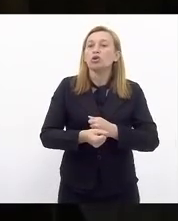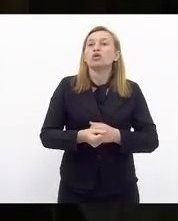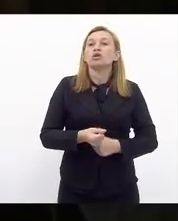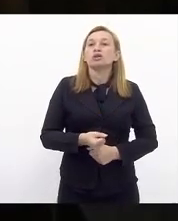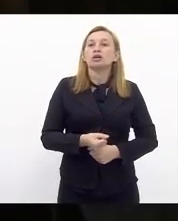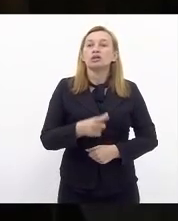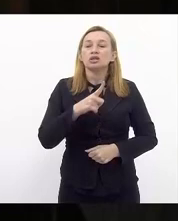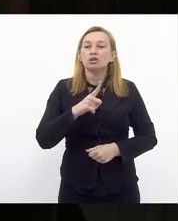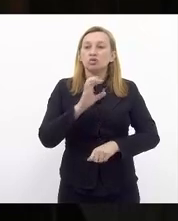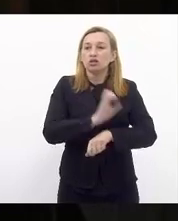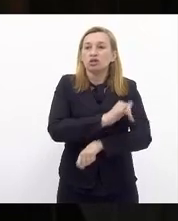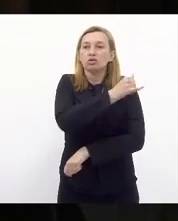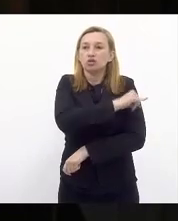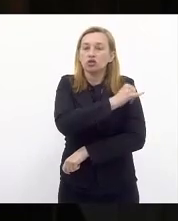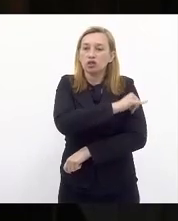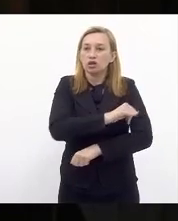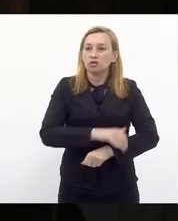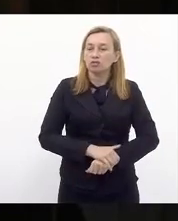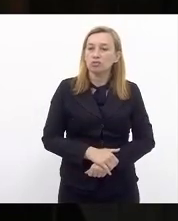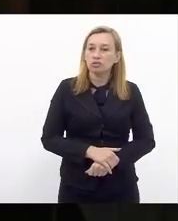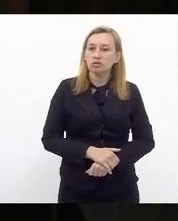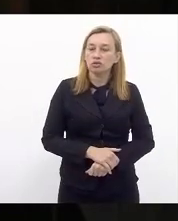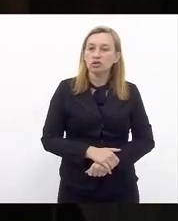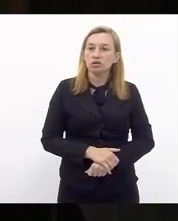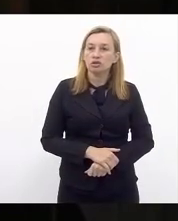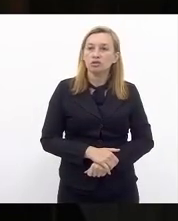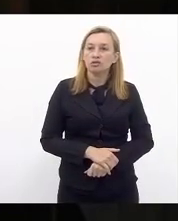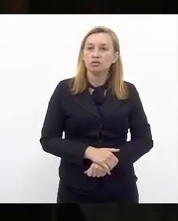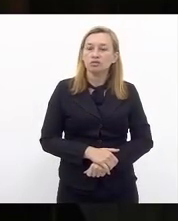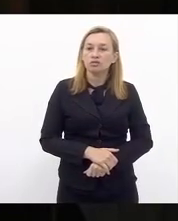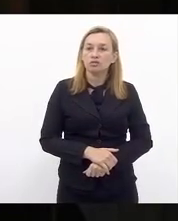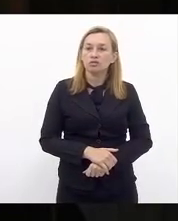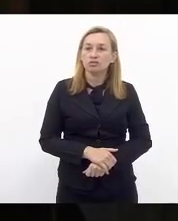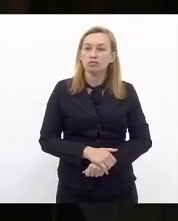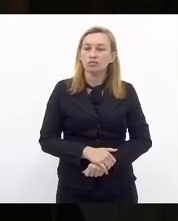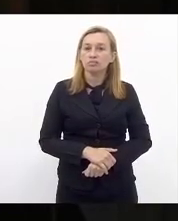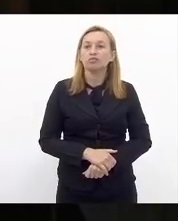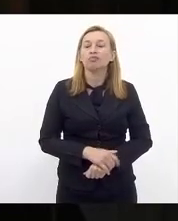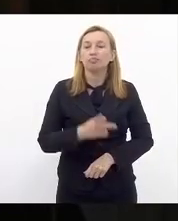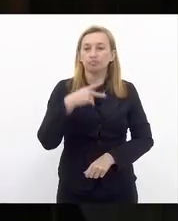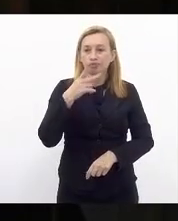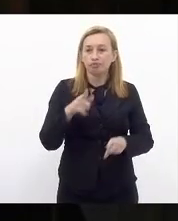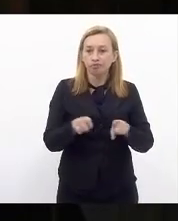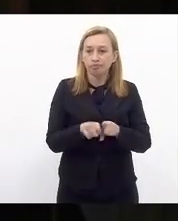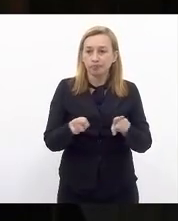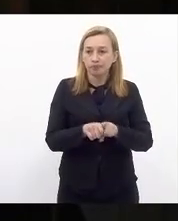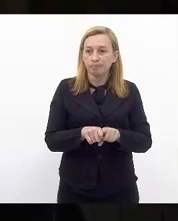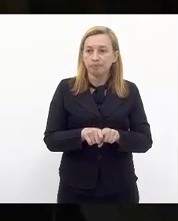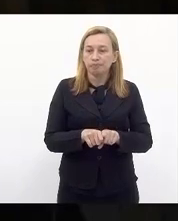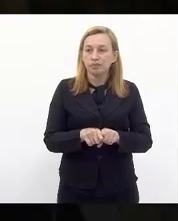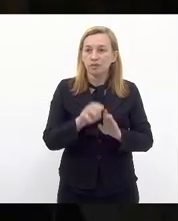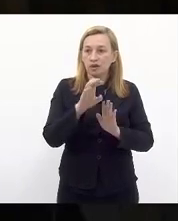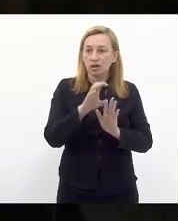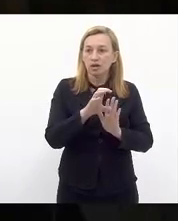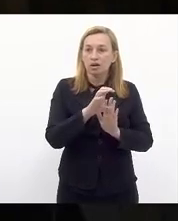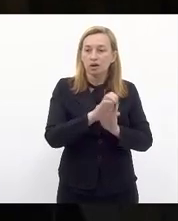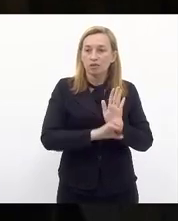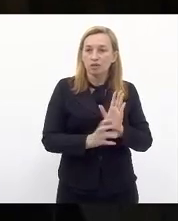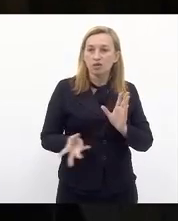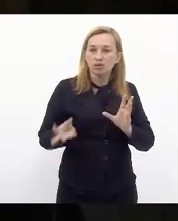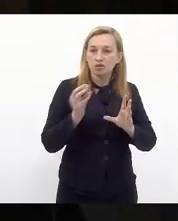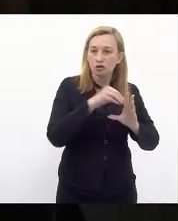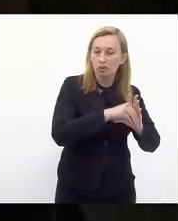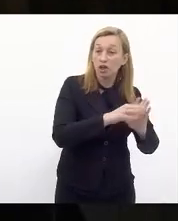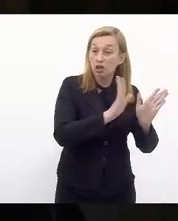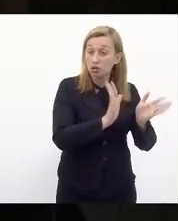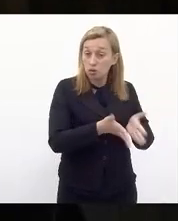temos aqui no estado do Rio de Janeiro que foram excepcionalizados eu destaco ainda a emenda que foi incorporada